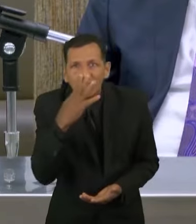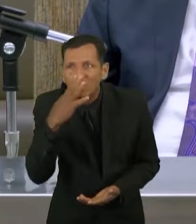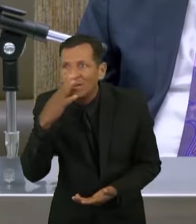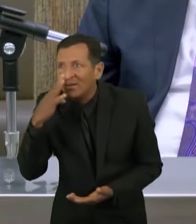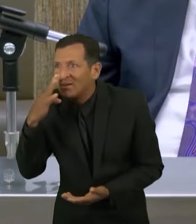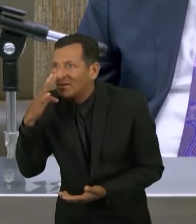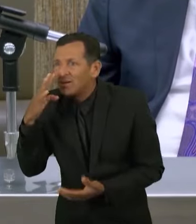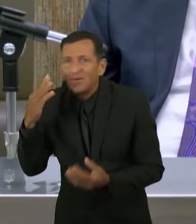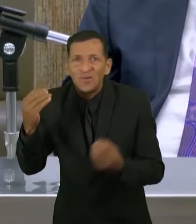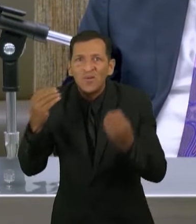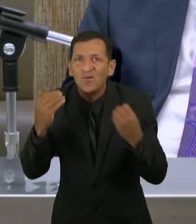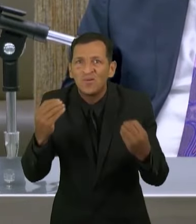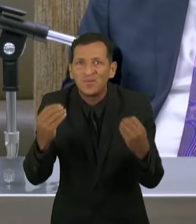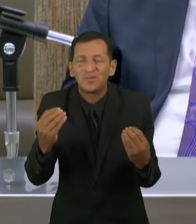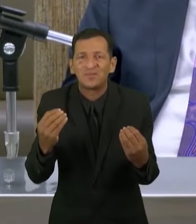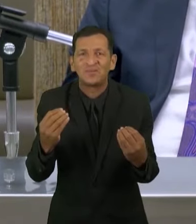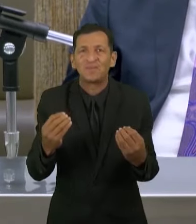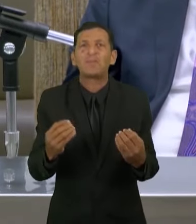Quantas vidas